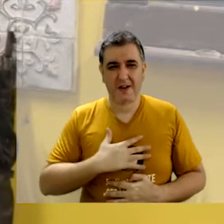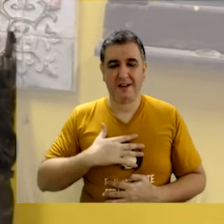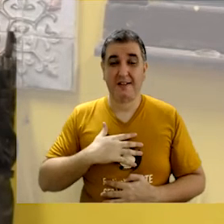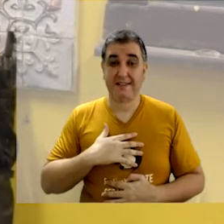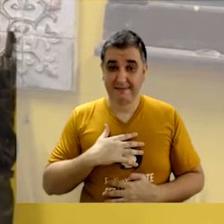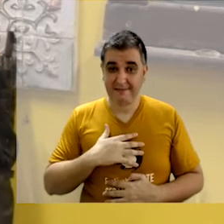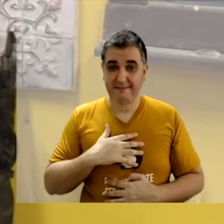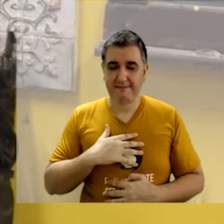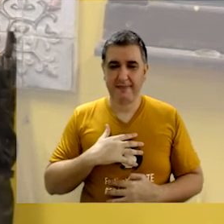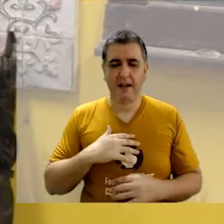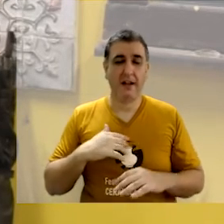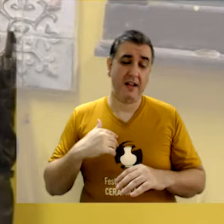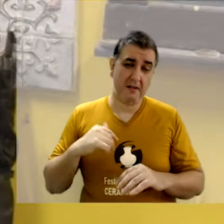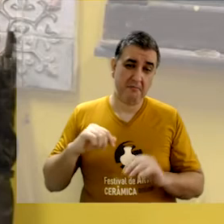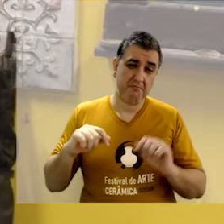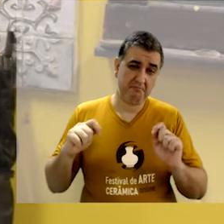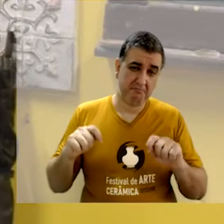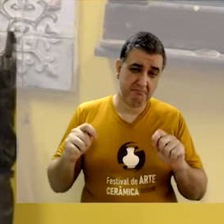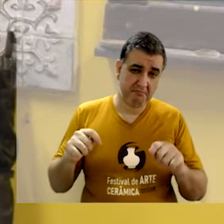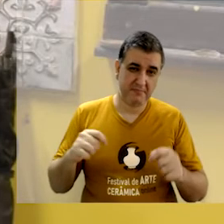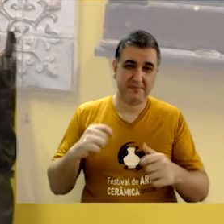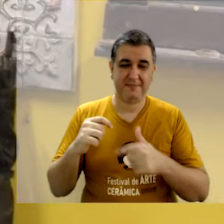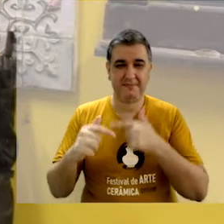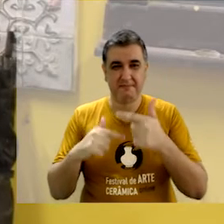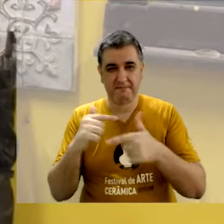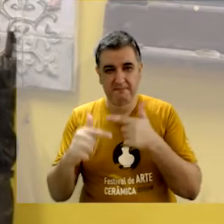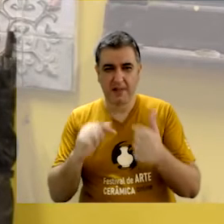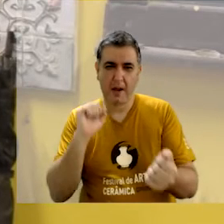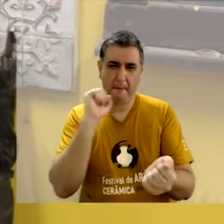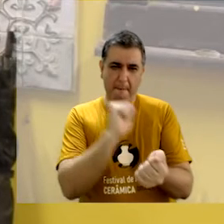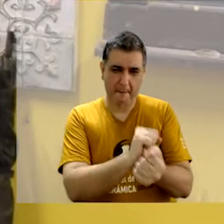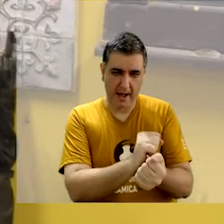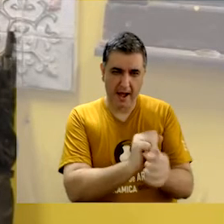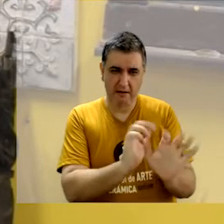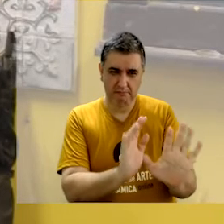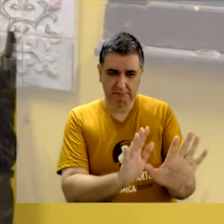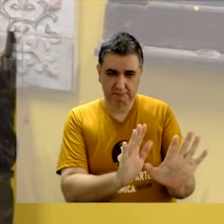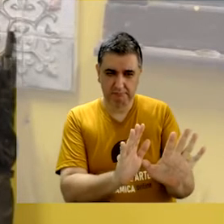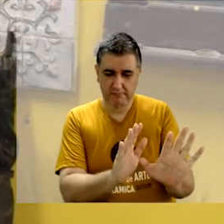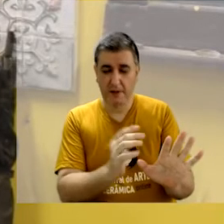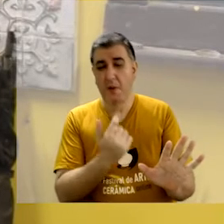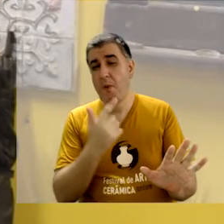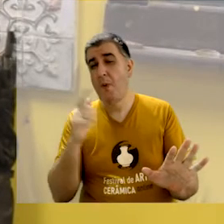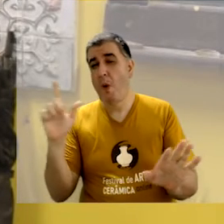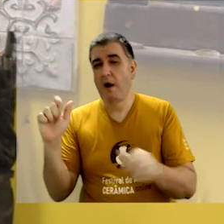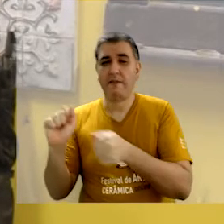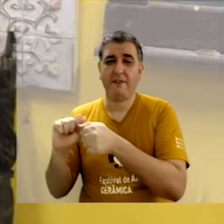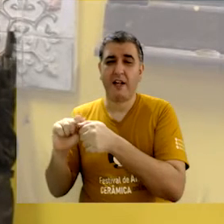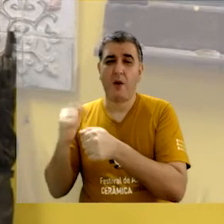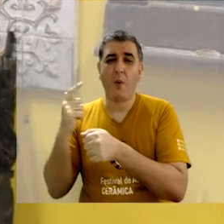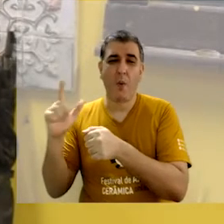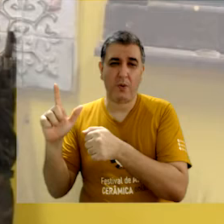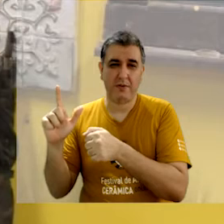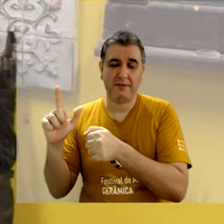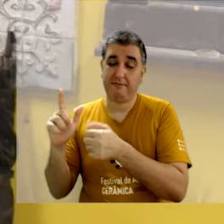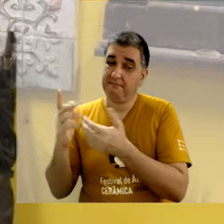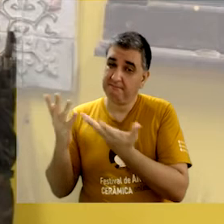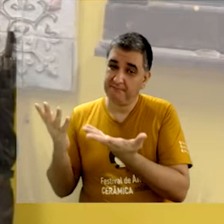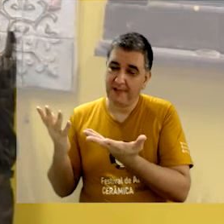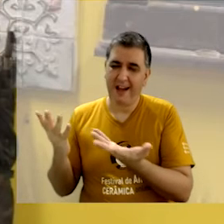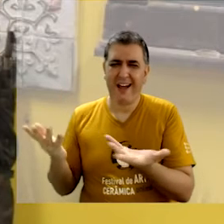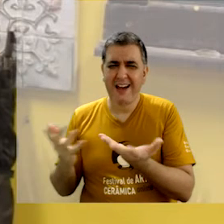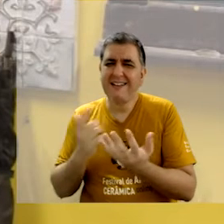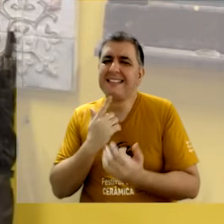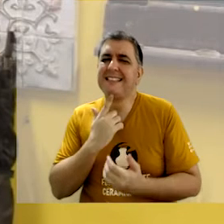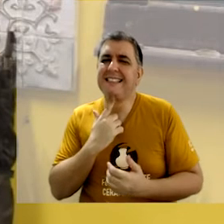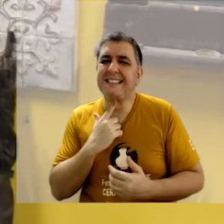do meu trabalho e eu gostaria de retomar essas paradas e eu sinto essa necessidade, aí eu